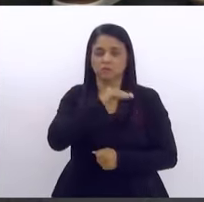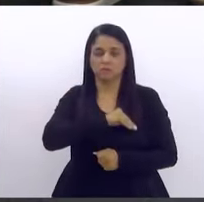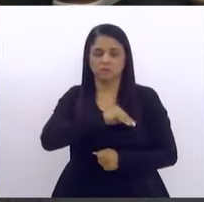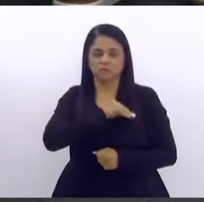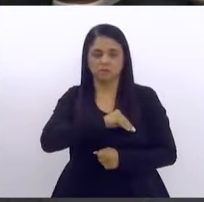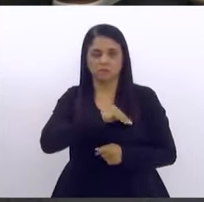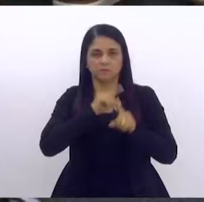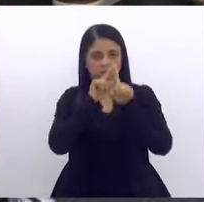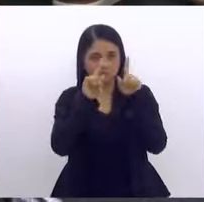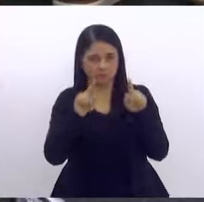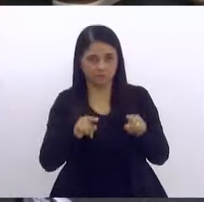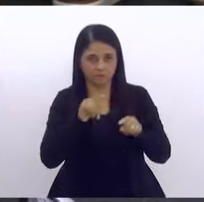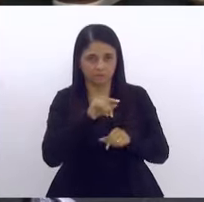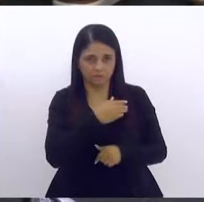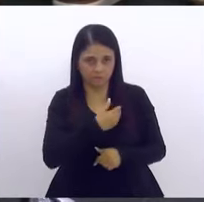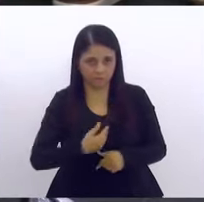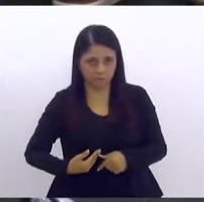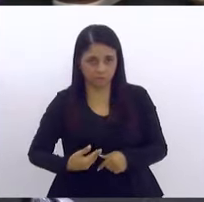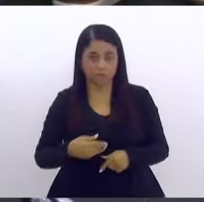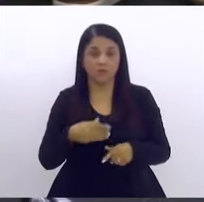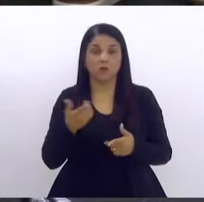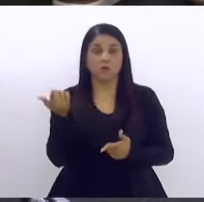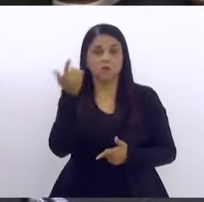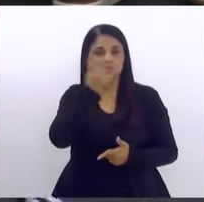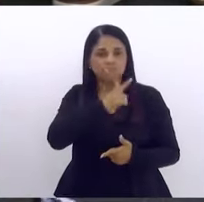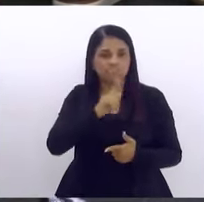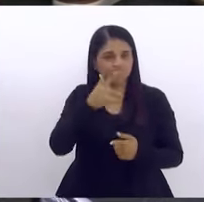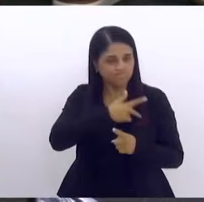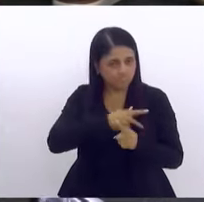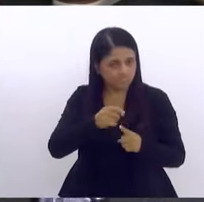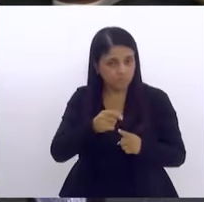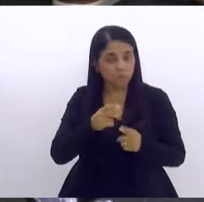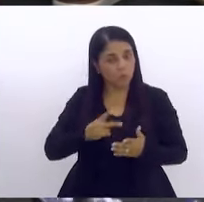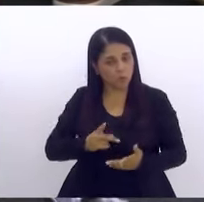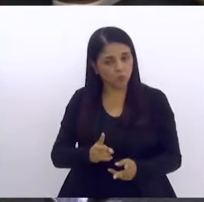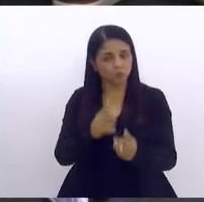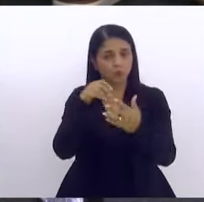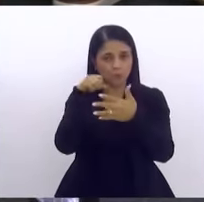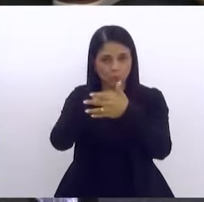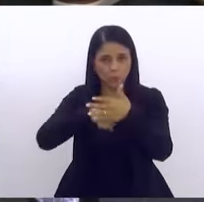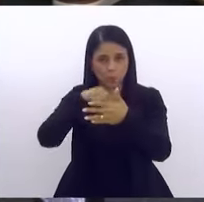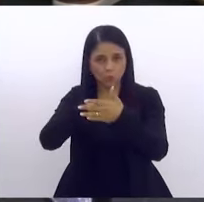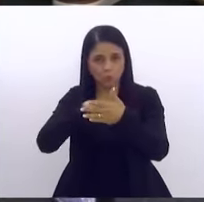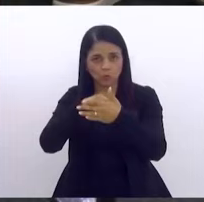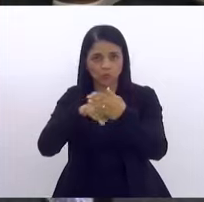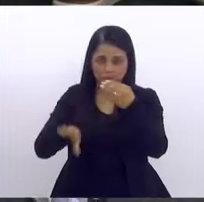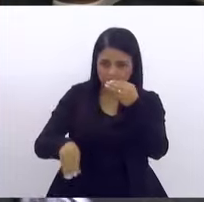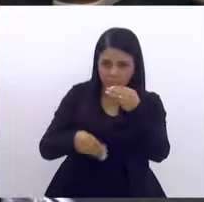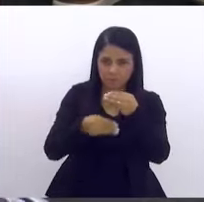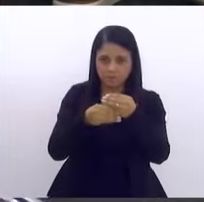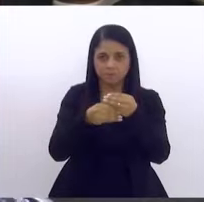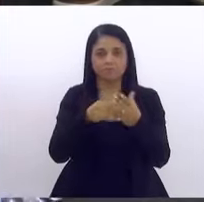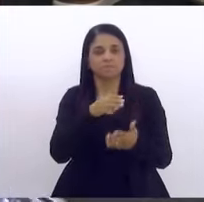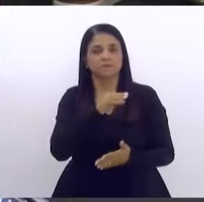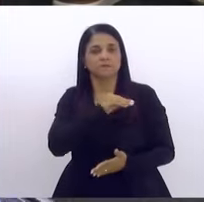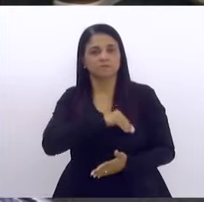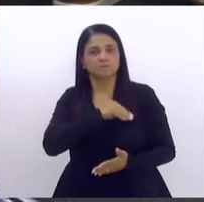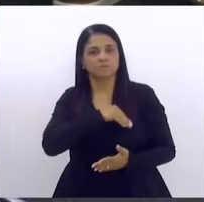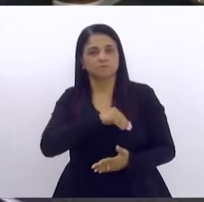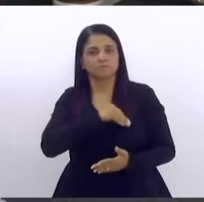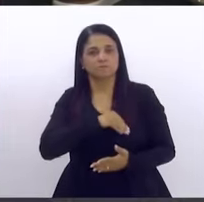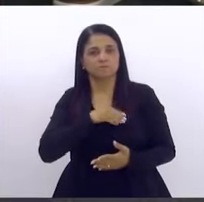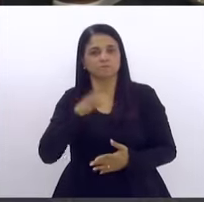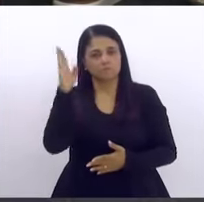dos servidores. E hoje é uma conquista, mas nós continuamos na luta pela implementação do piso